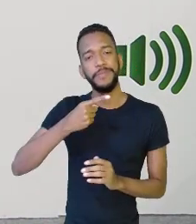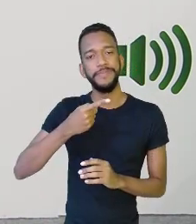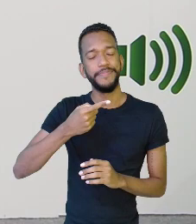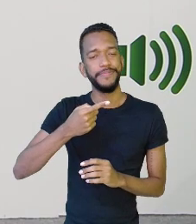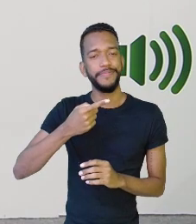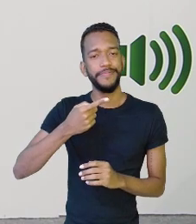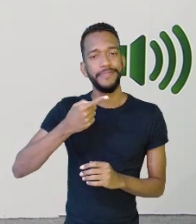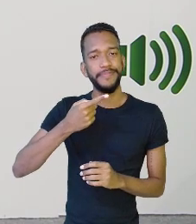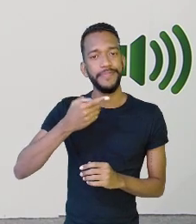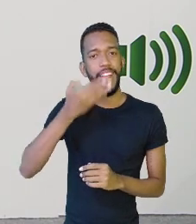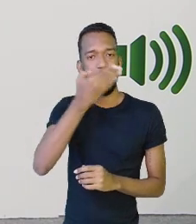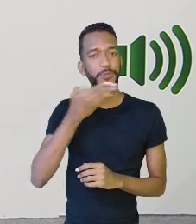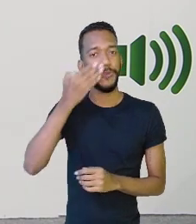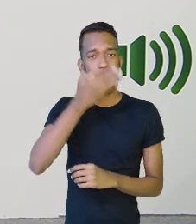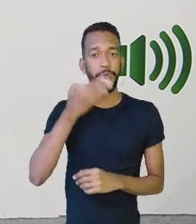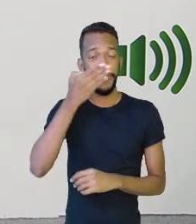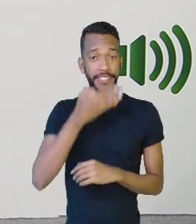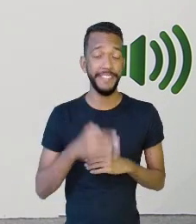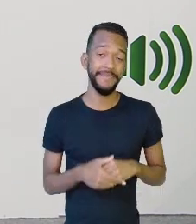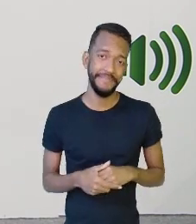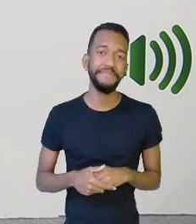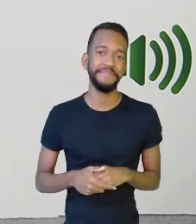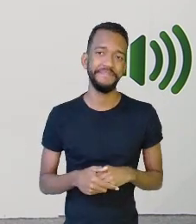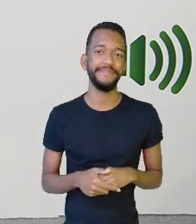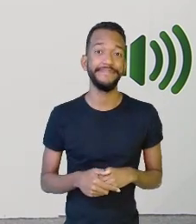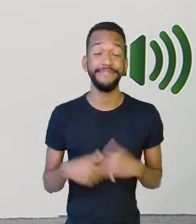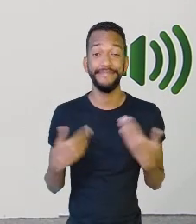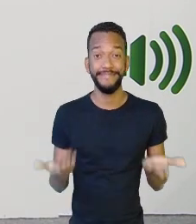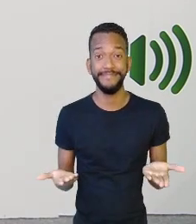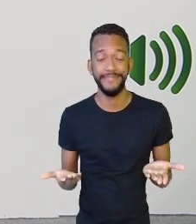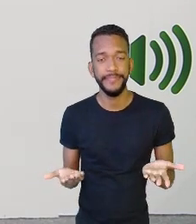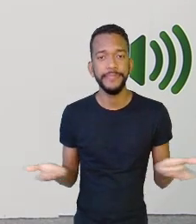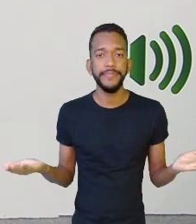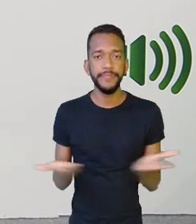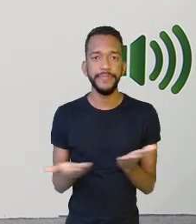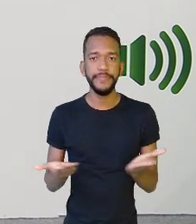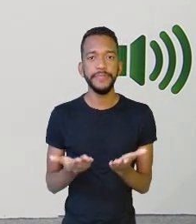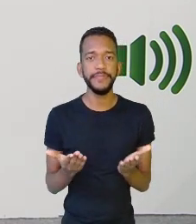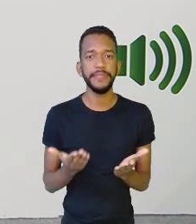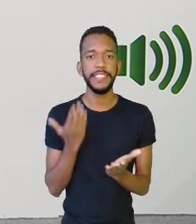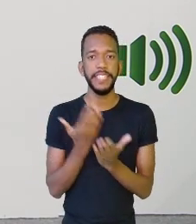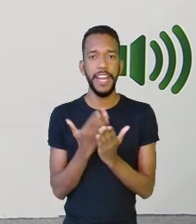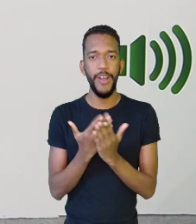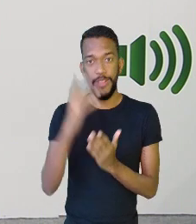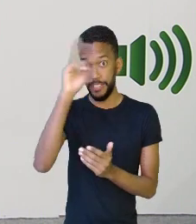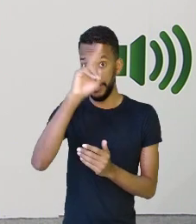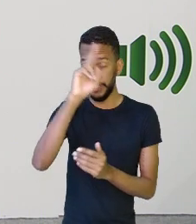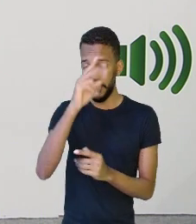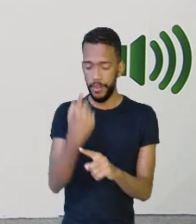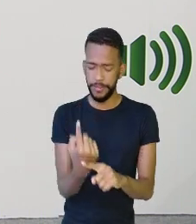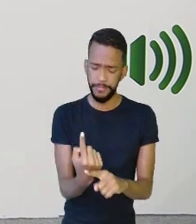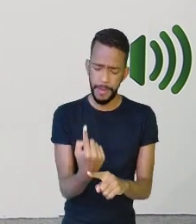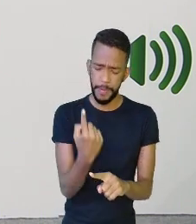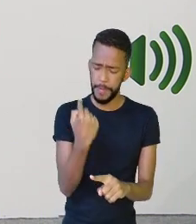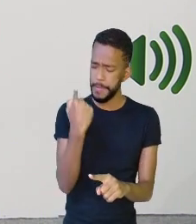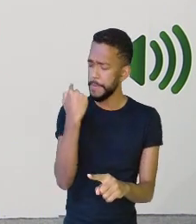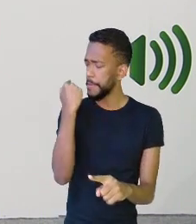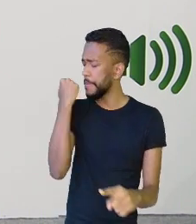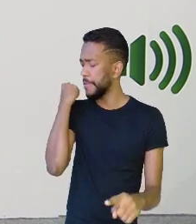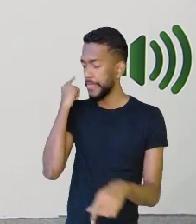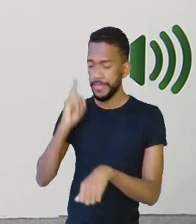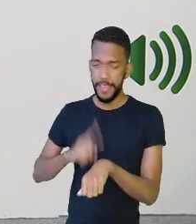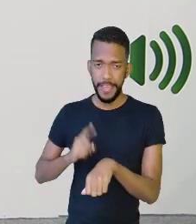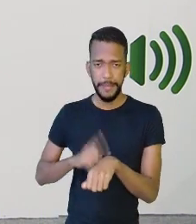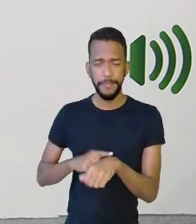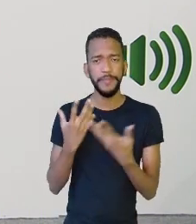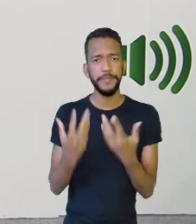Pois é, nós vamos mais uma vez na nossa aula de história voltarmos no tempo. Vamos